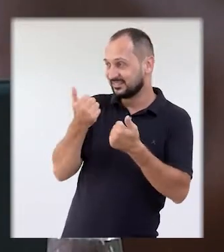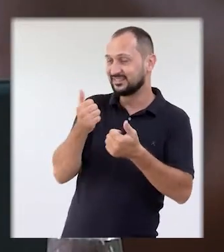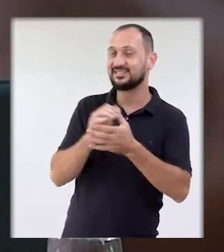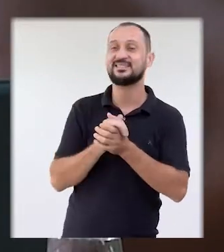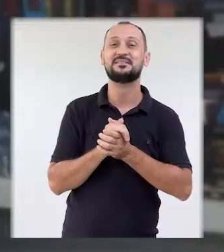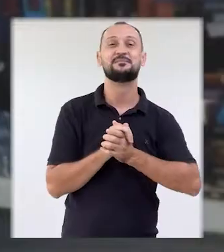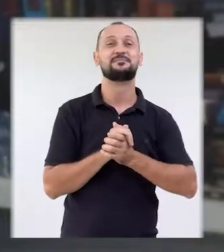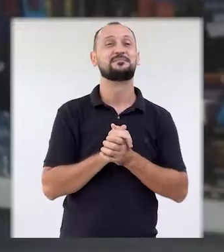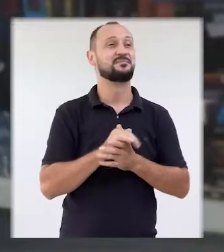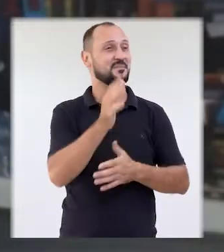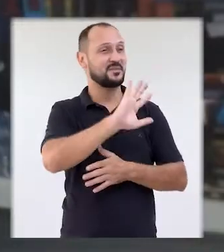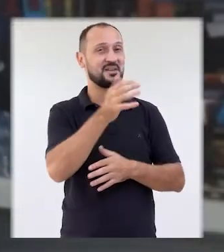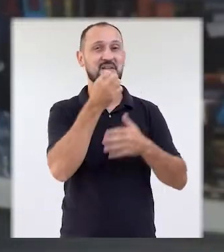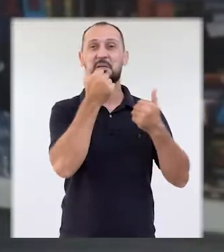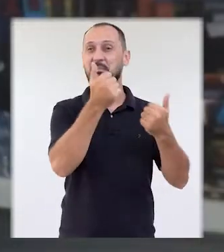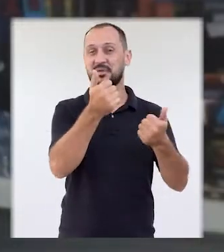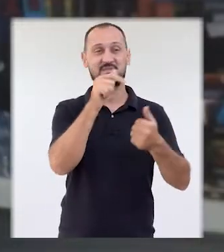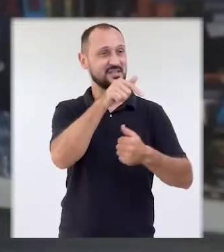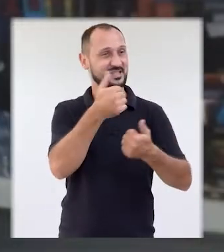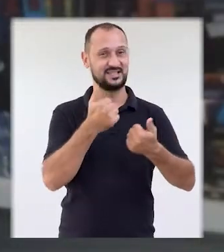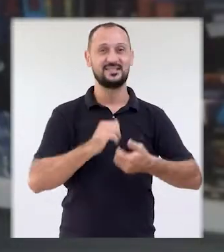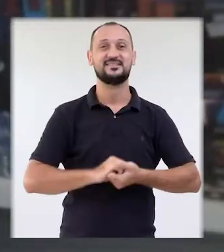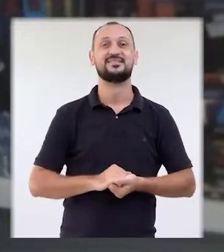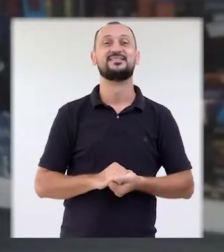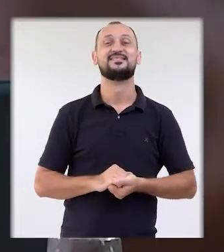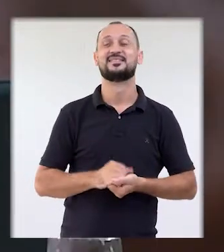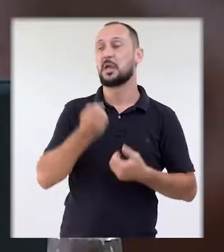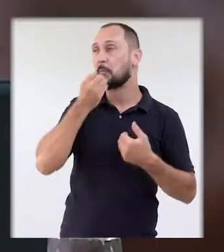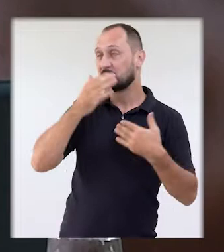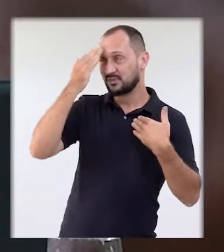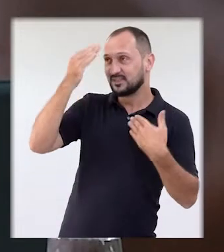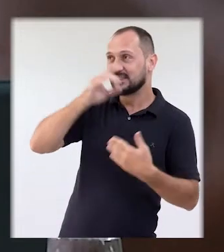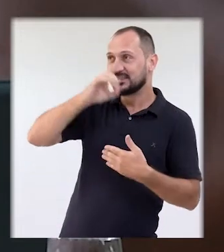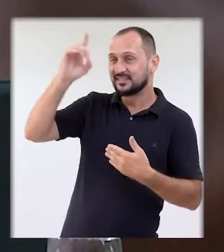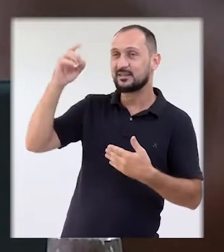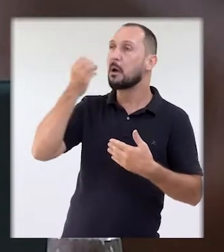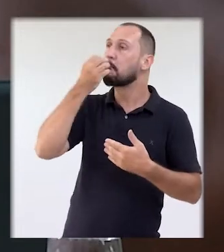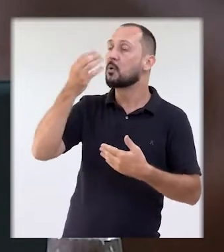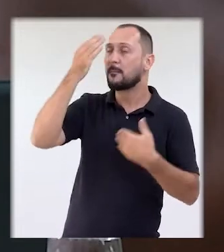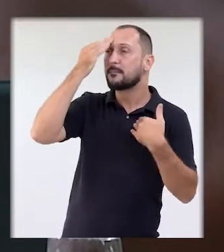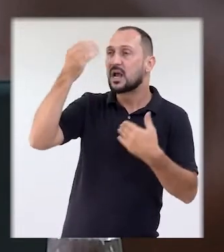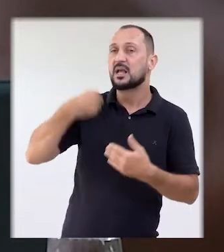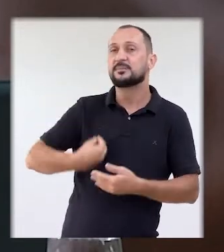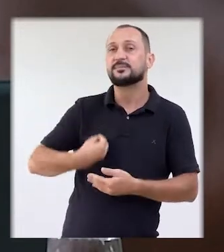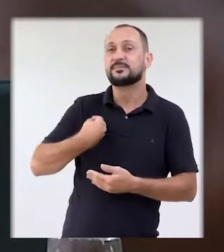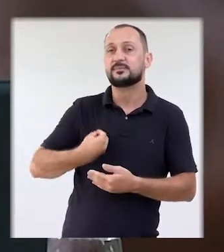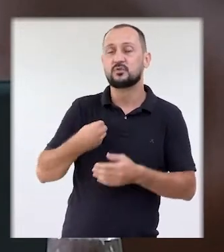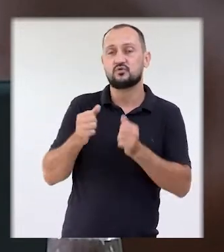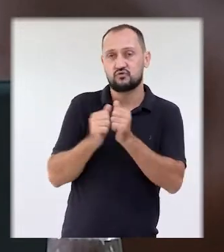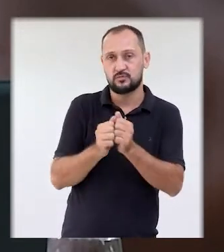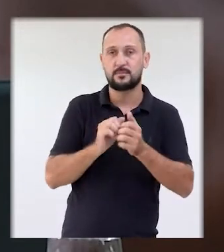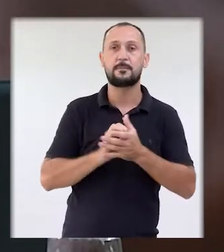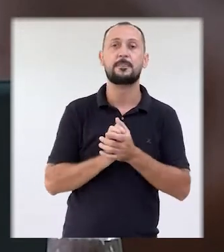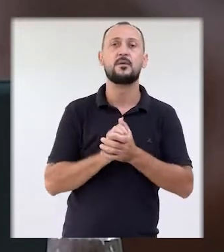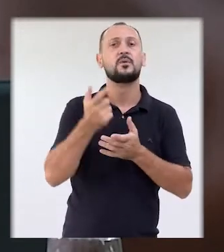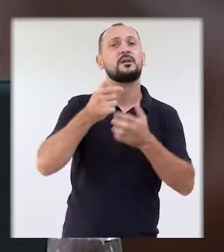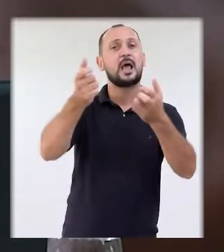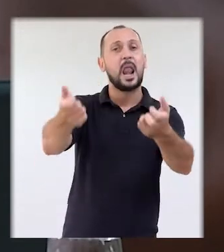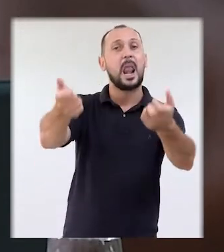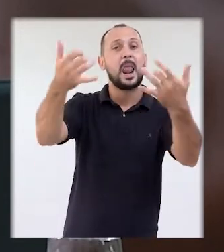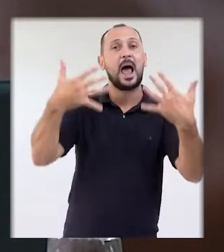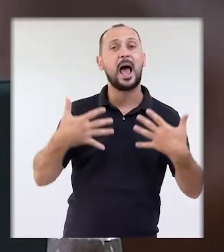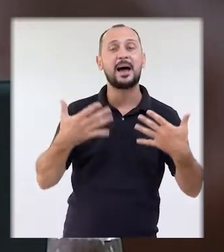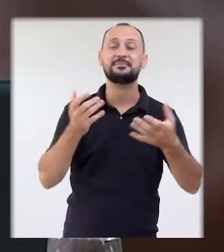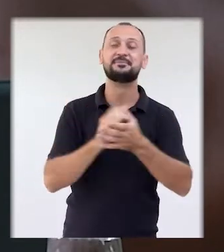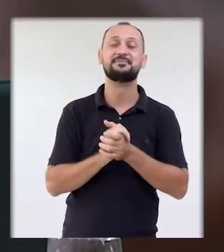Como é que você está? Oi, João, tudo bem? E você? Bem, graças a Deus. Muito obrigado pela sua participação no programa. E queria